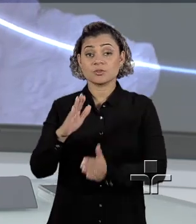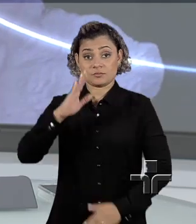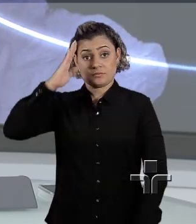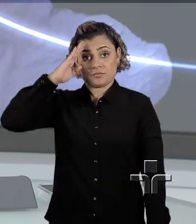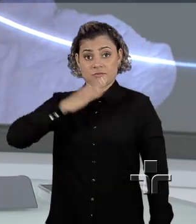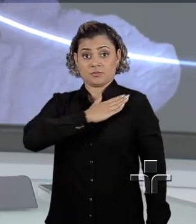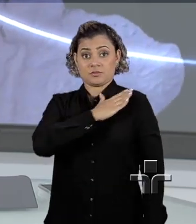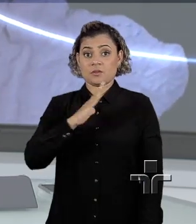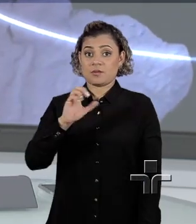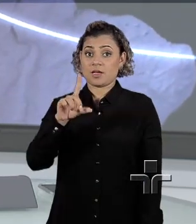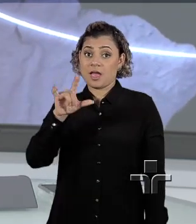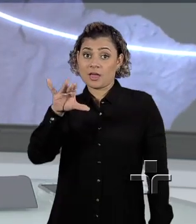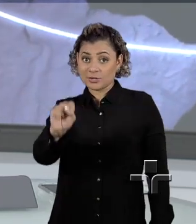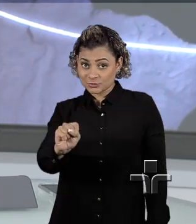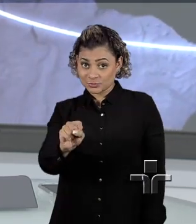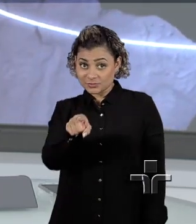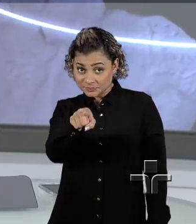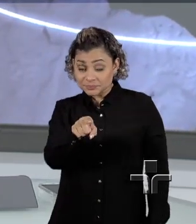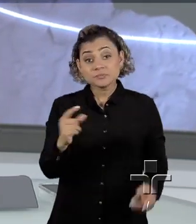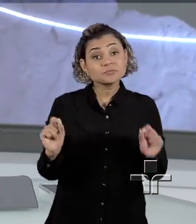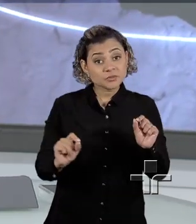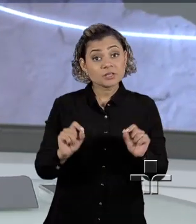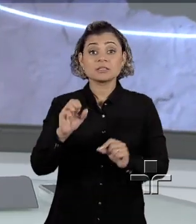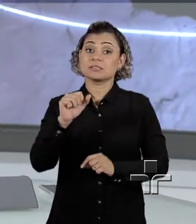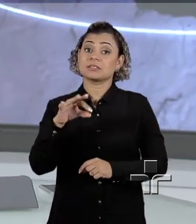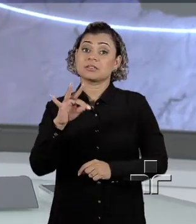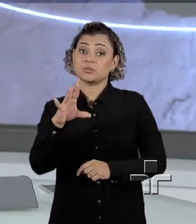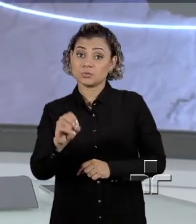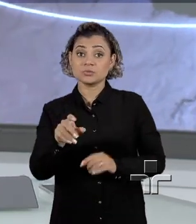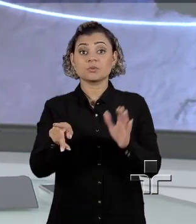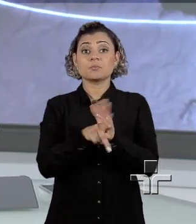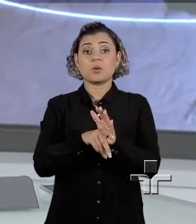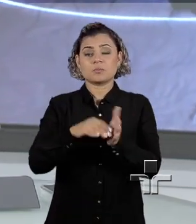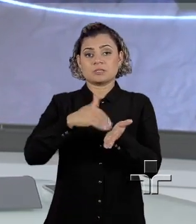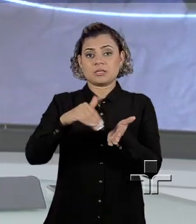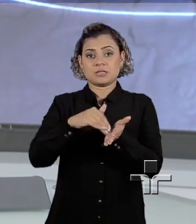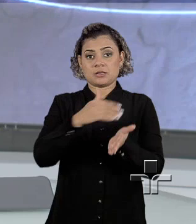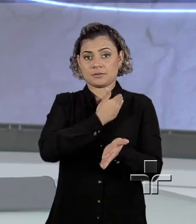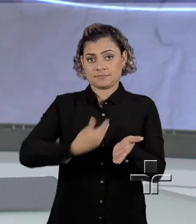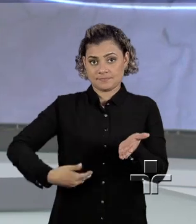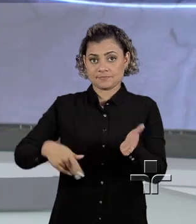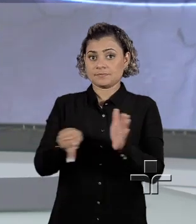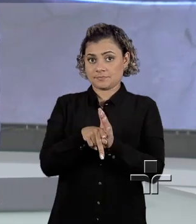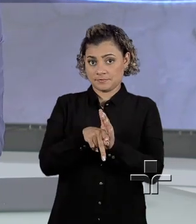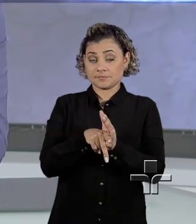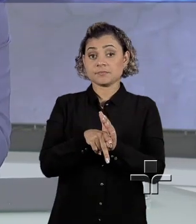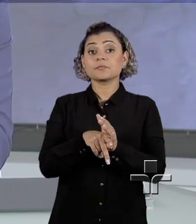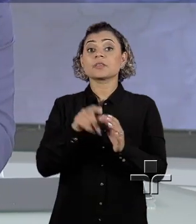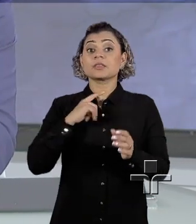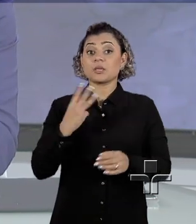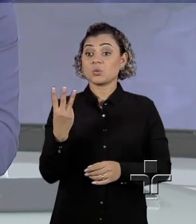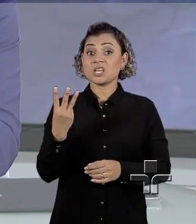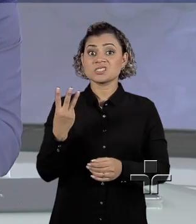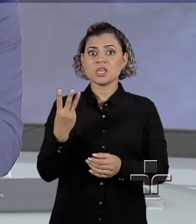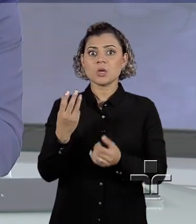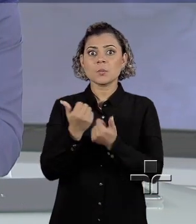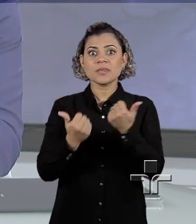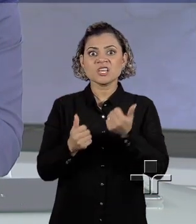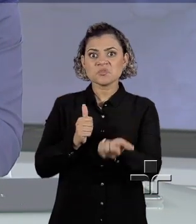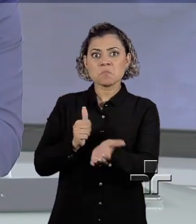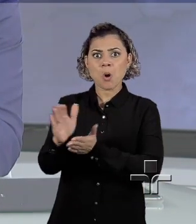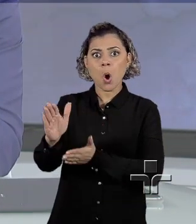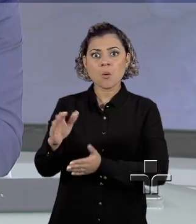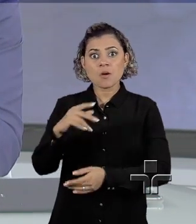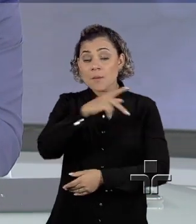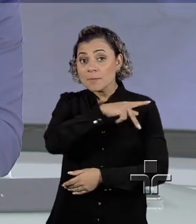Alberto Santos, Carlos Alberto Santos Cruz, da Secretaria de Governo da Presidência. Ele é o 3º ministro a cair na gestão Bolsonaro em